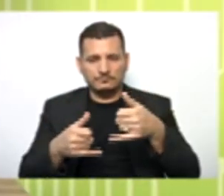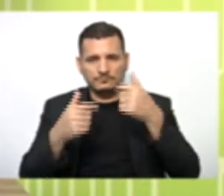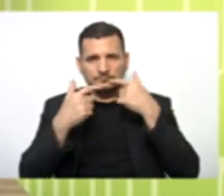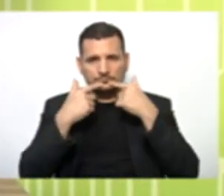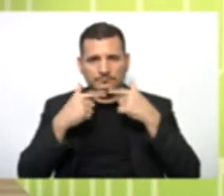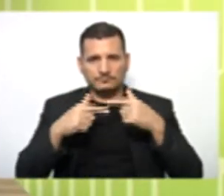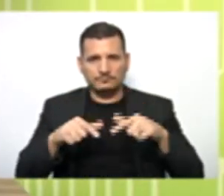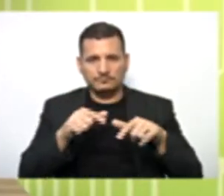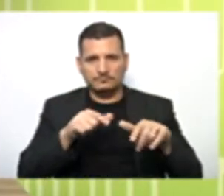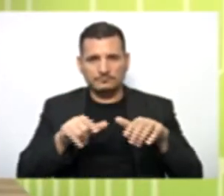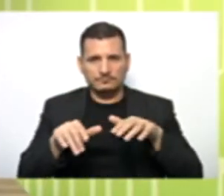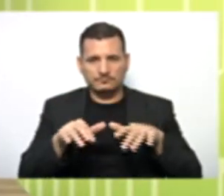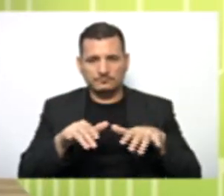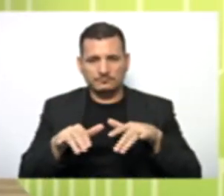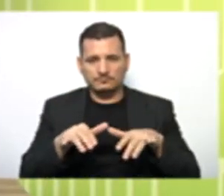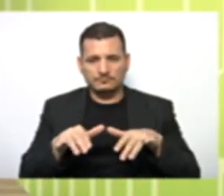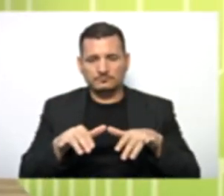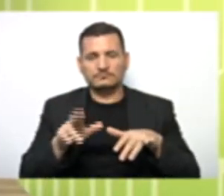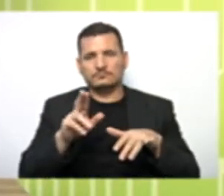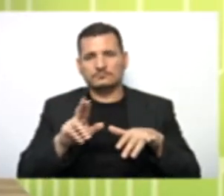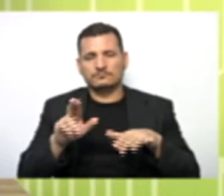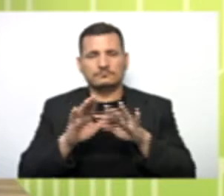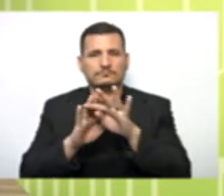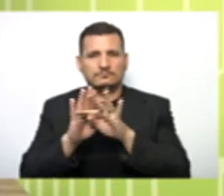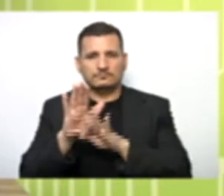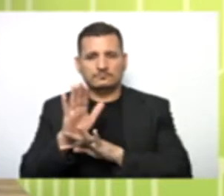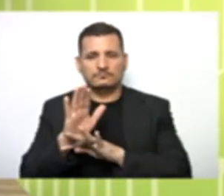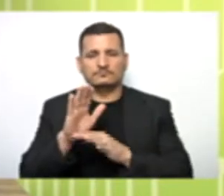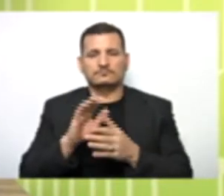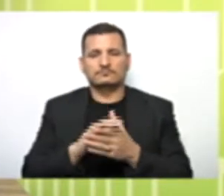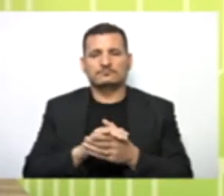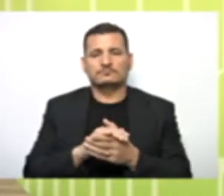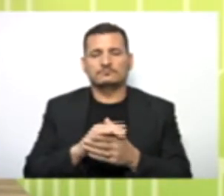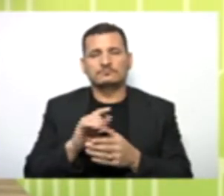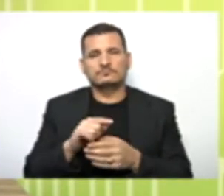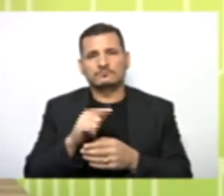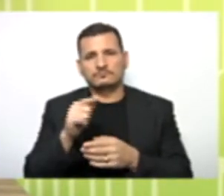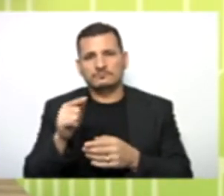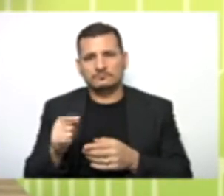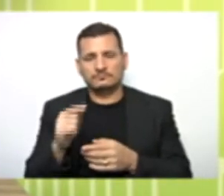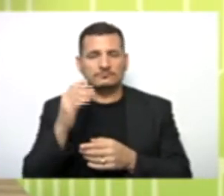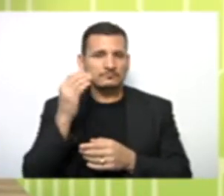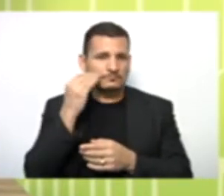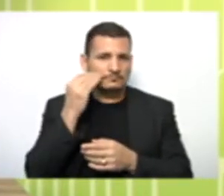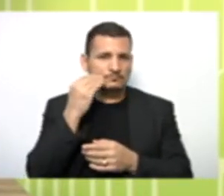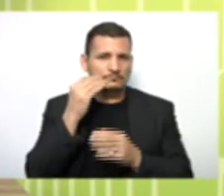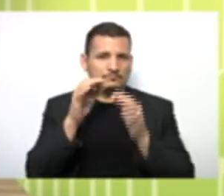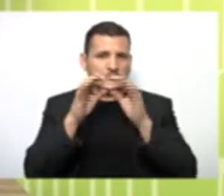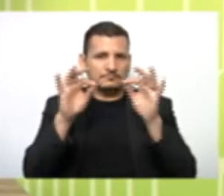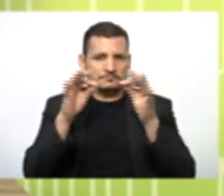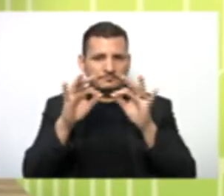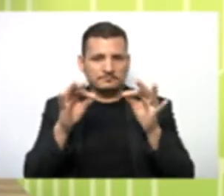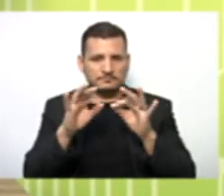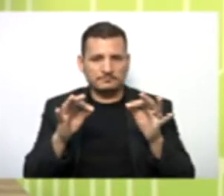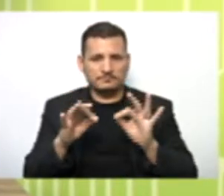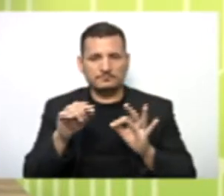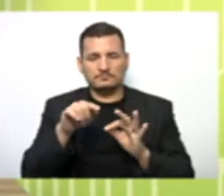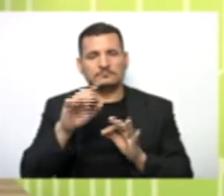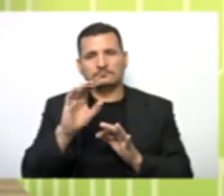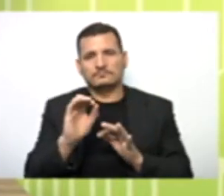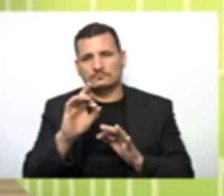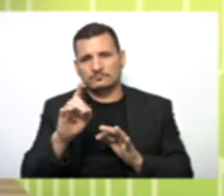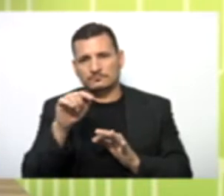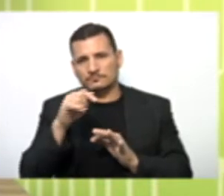de programação através de um editor de texto. Depois disso, é verificada a sintaxe desse código, se ele